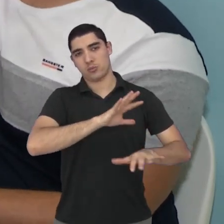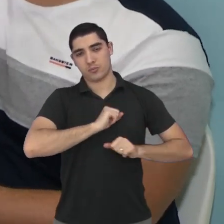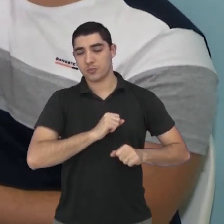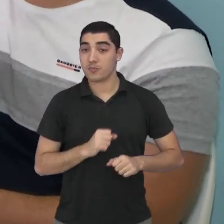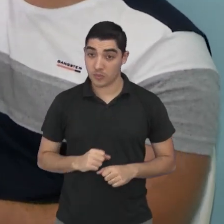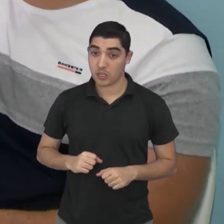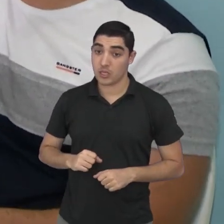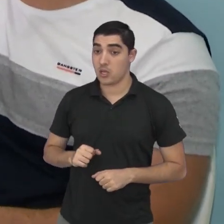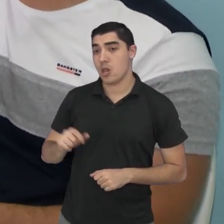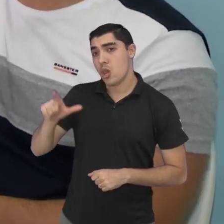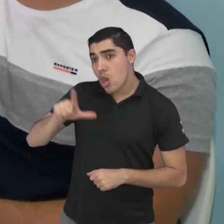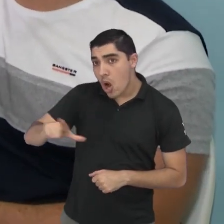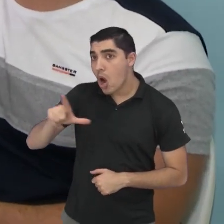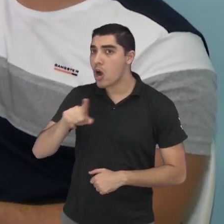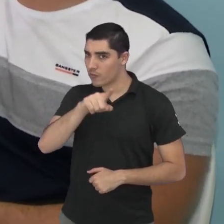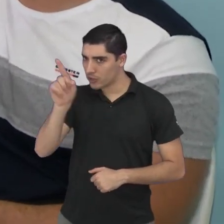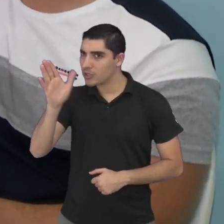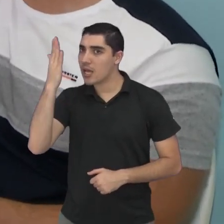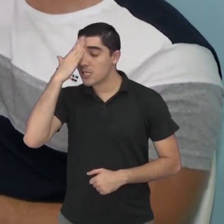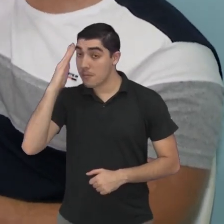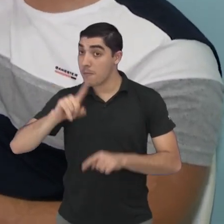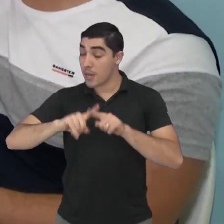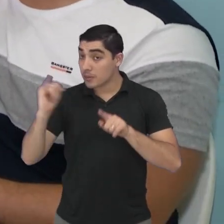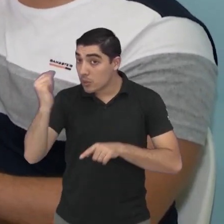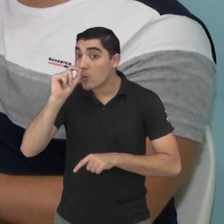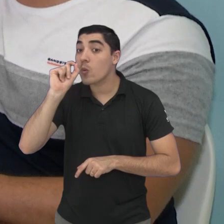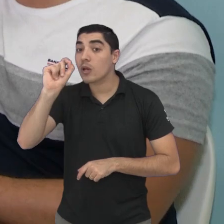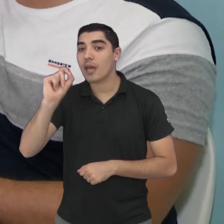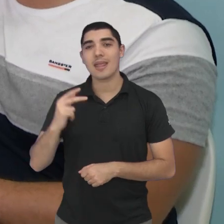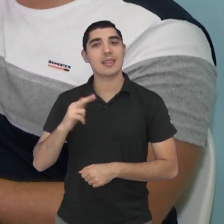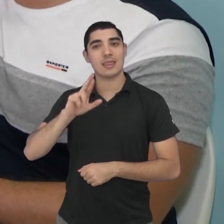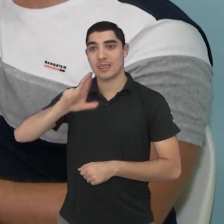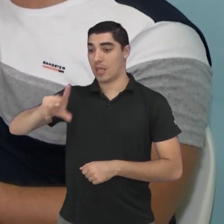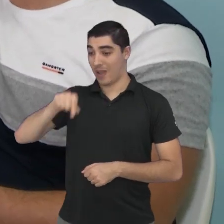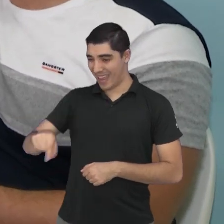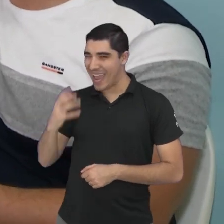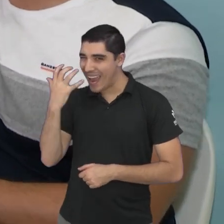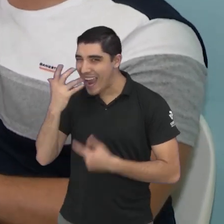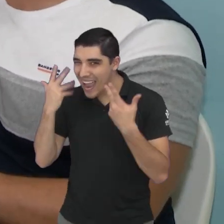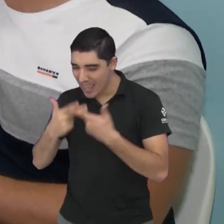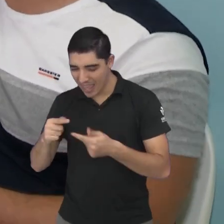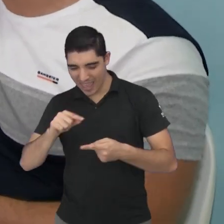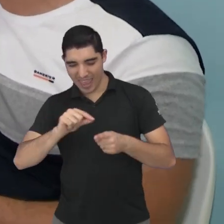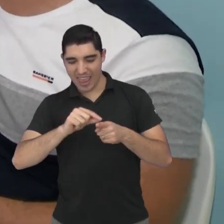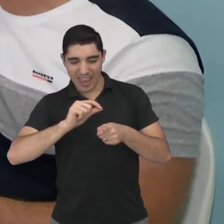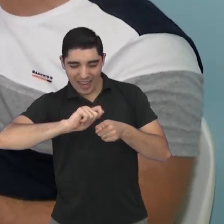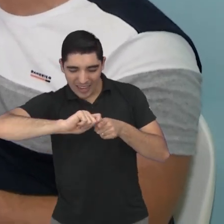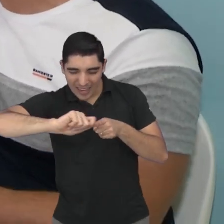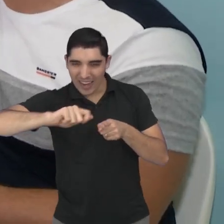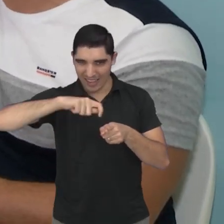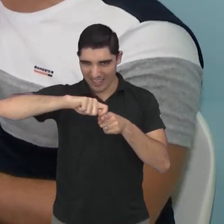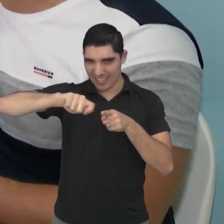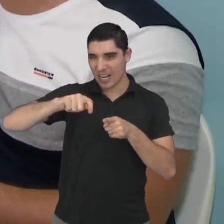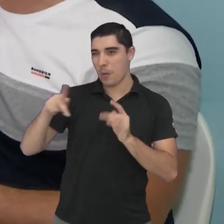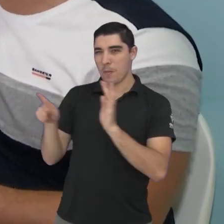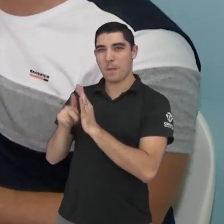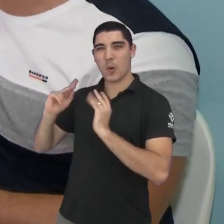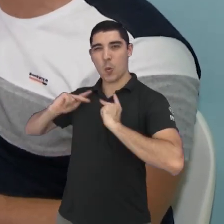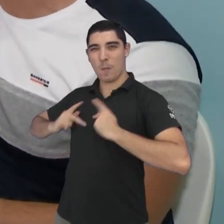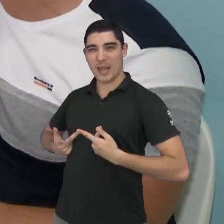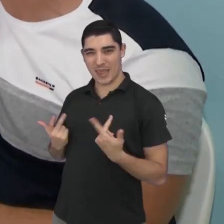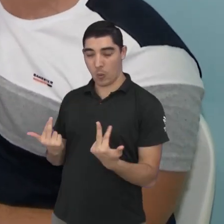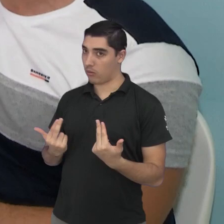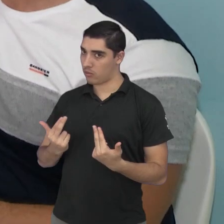claro, acho que todo mundo sabe, mas é bom a gente reforçar, não é nem com pasta, nem com escova de ser humano, né? São produtos específicos